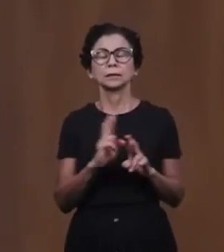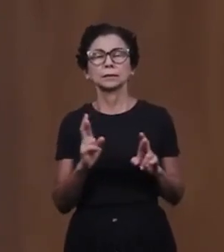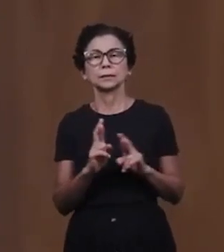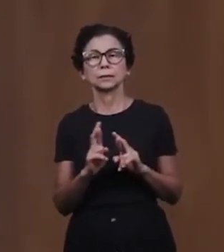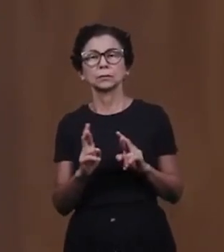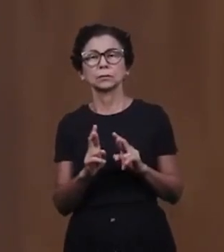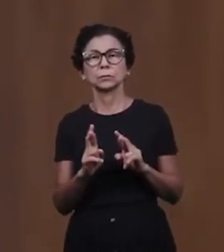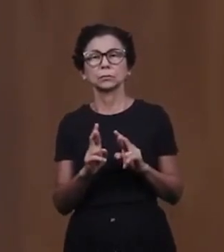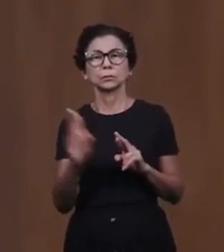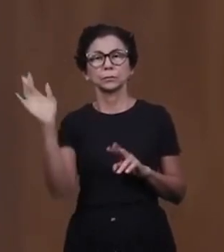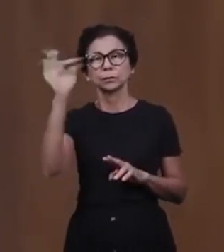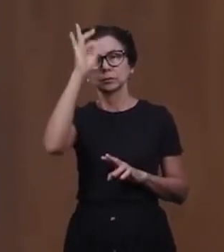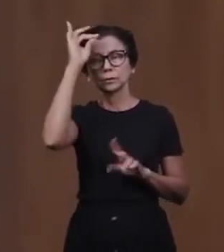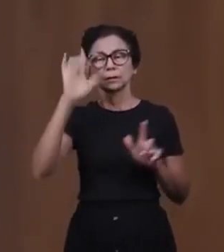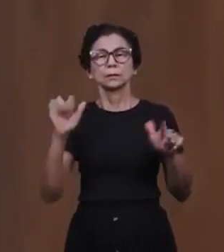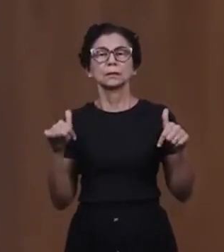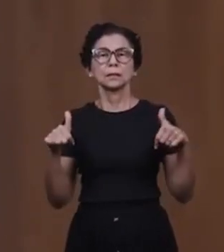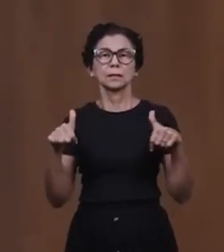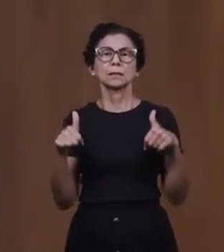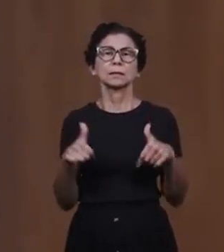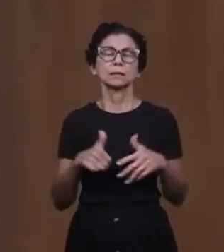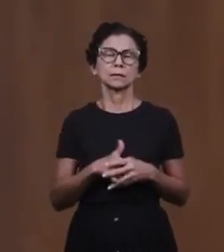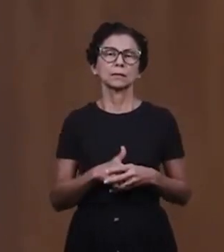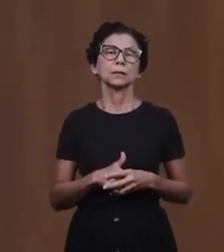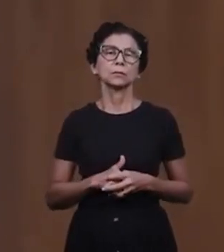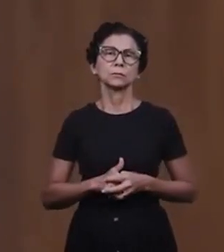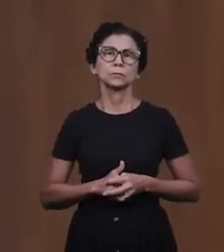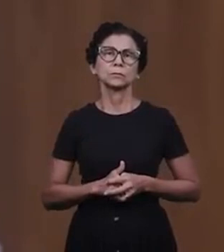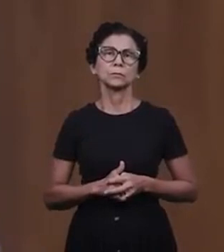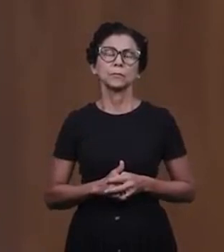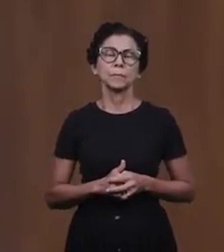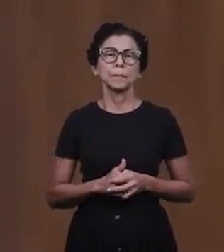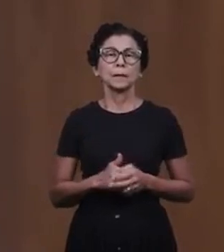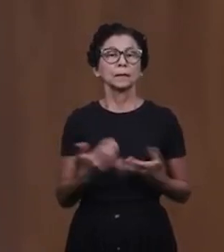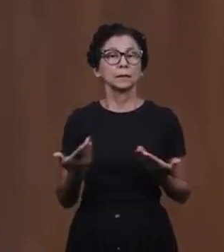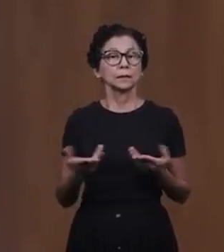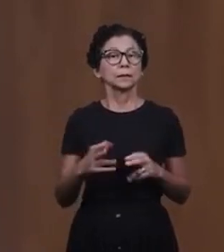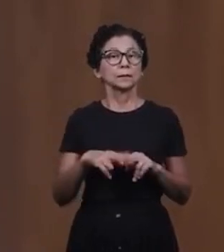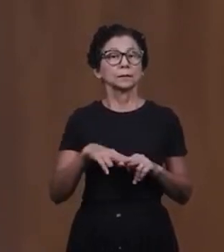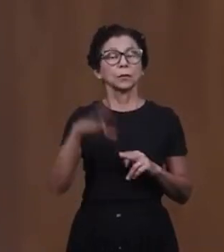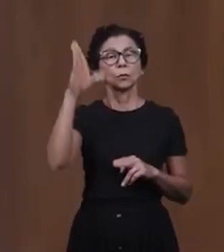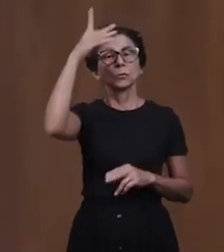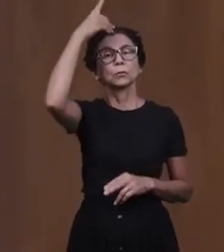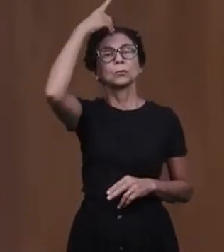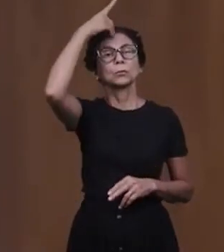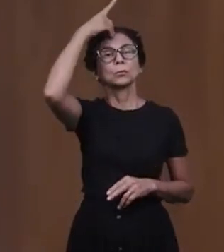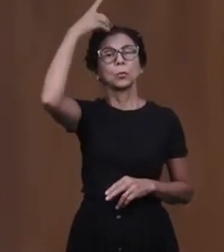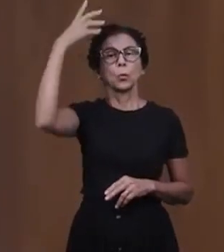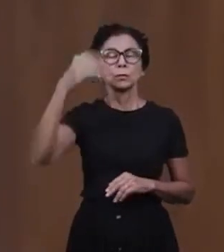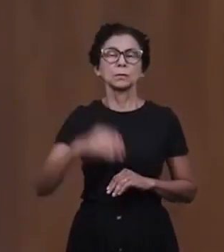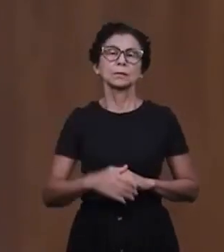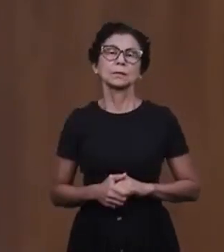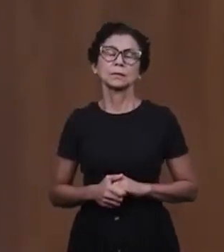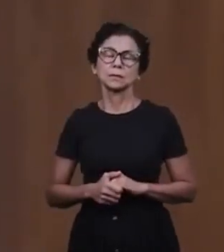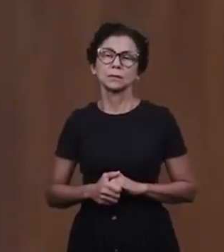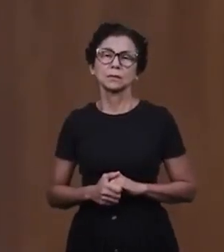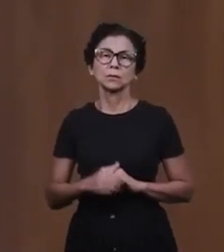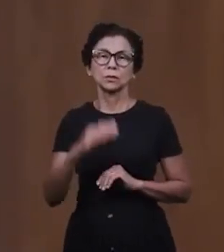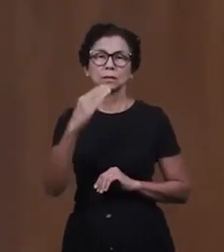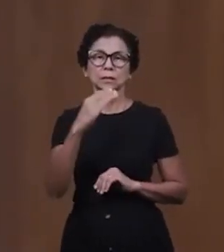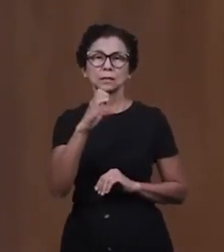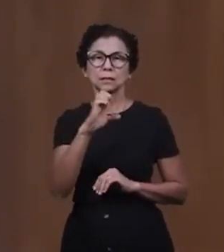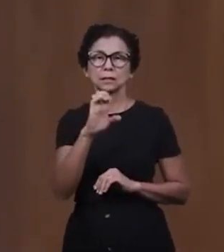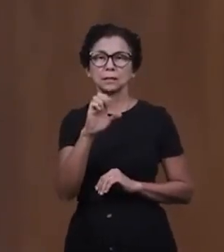Espírito Santo, uma das operações do Espírito Santo através dos dons espirituais, chama-se ciência. Ciência é o quê?